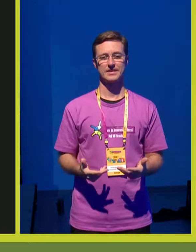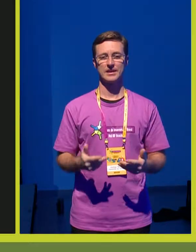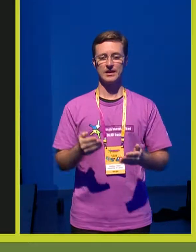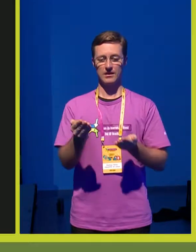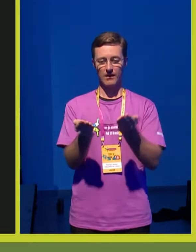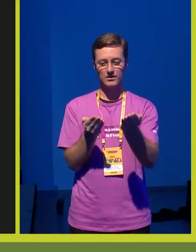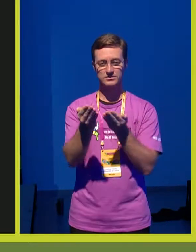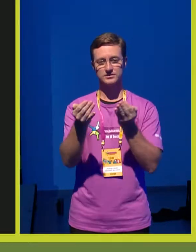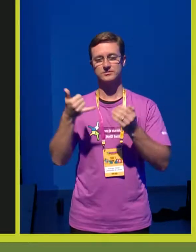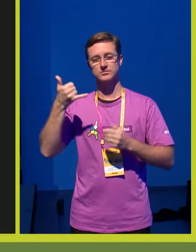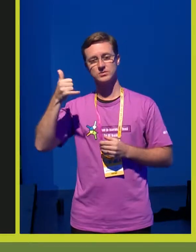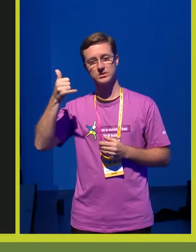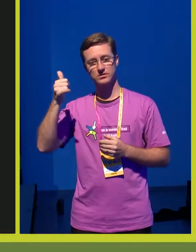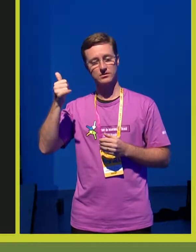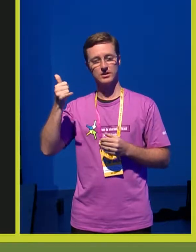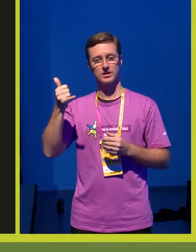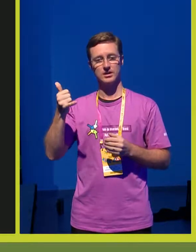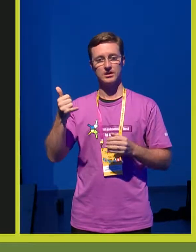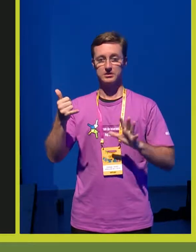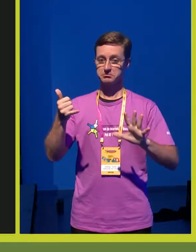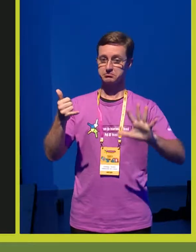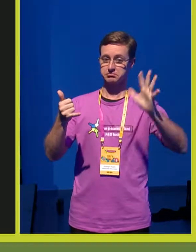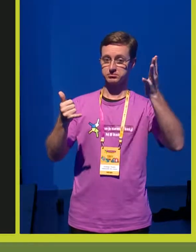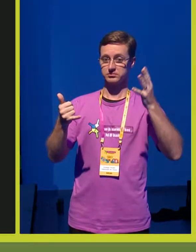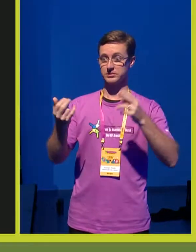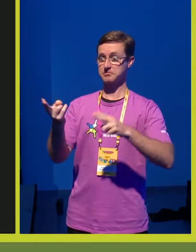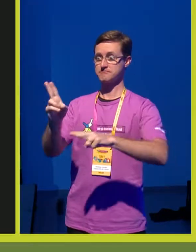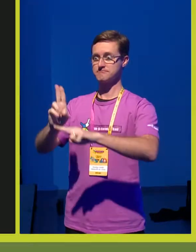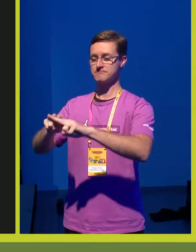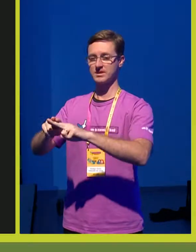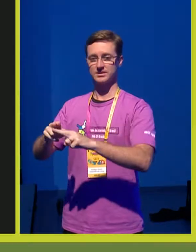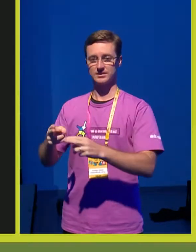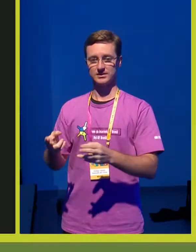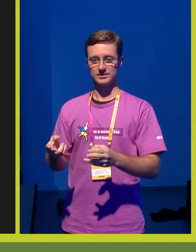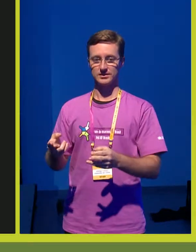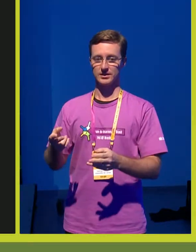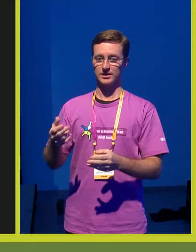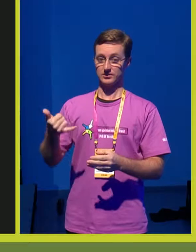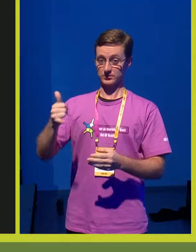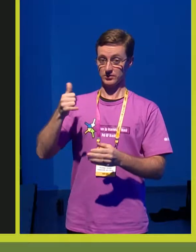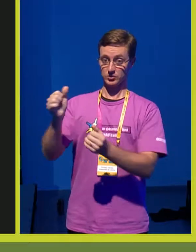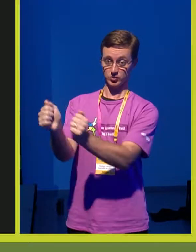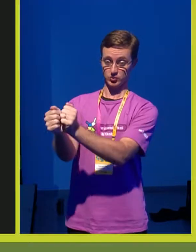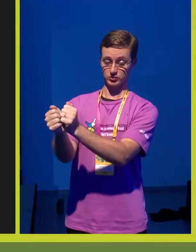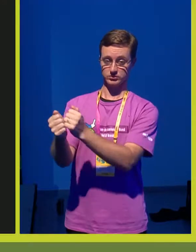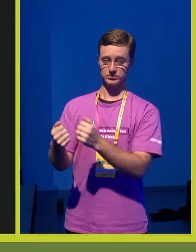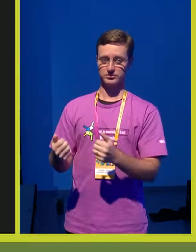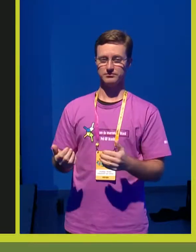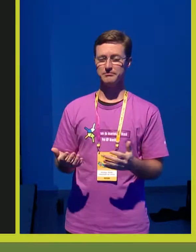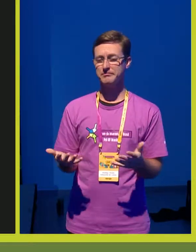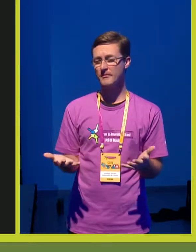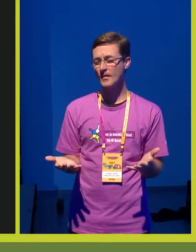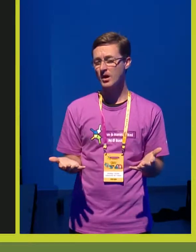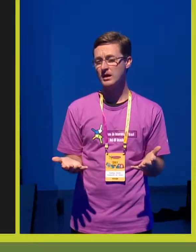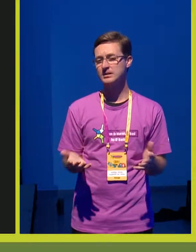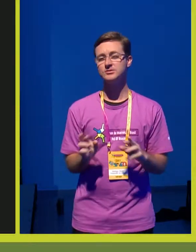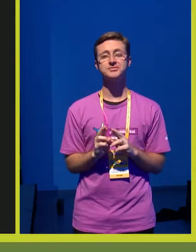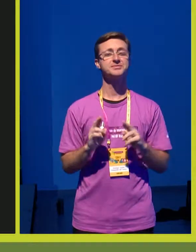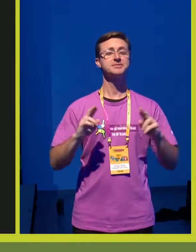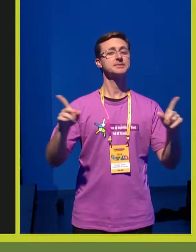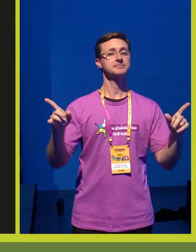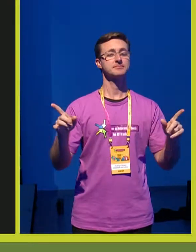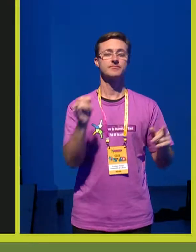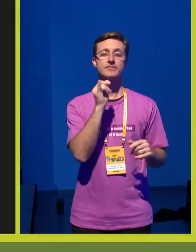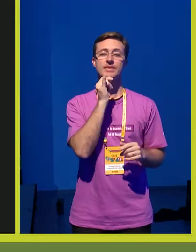acesso a celulares em situações em que uma pessoa é presa em flagrante e ela porta o celular agora e se tiver isso for algo diferente